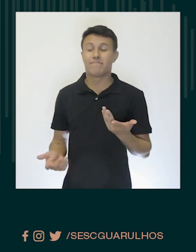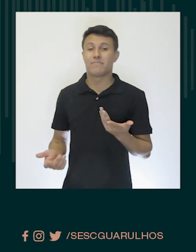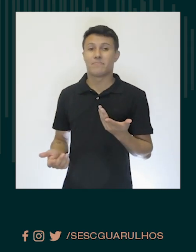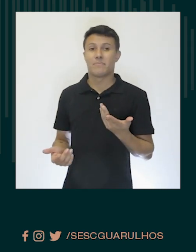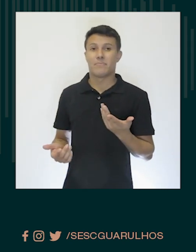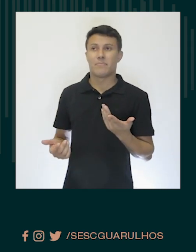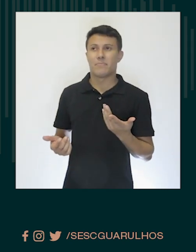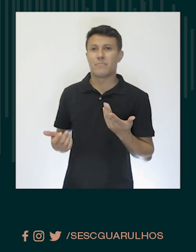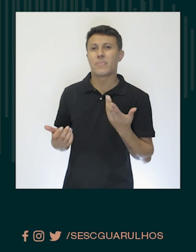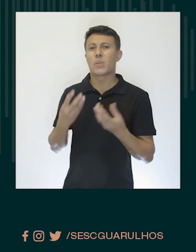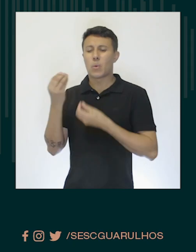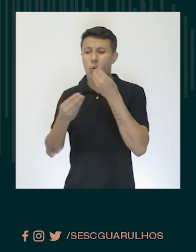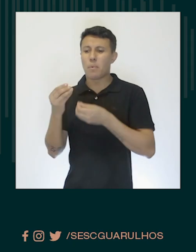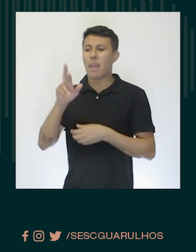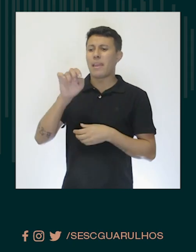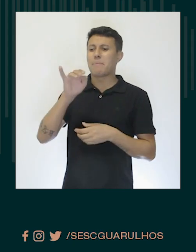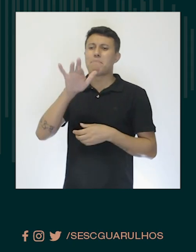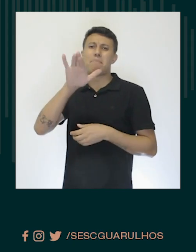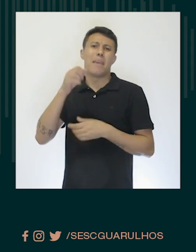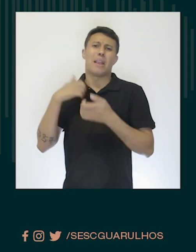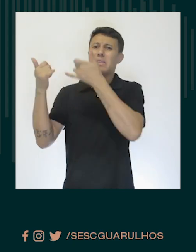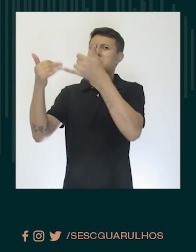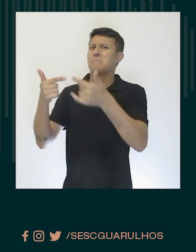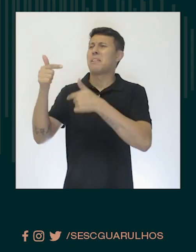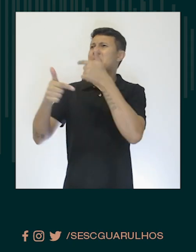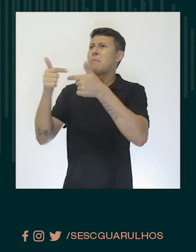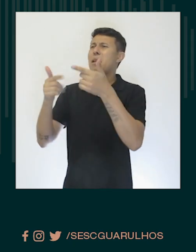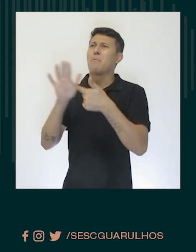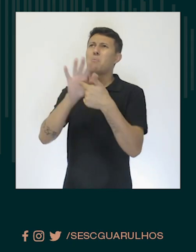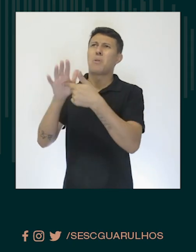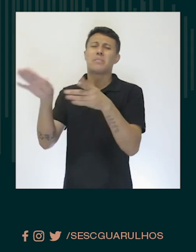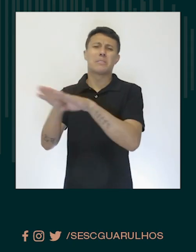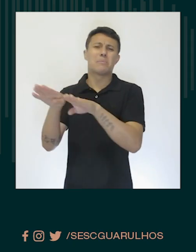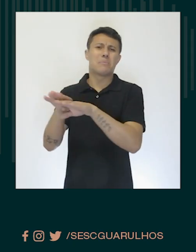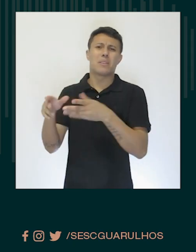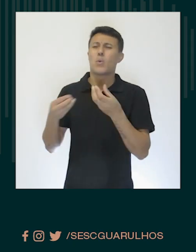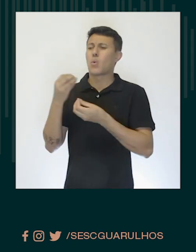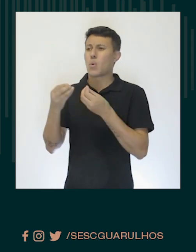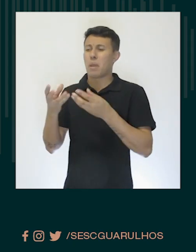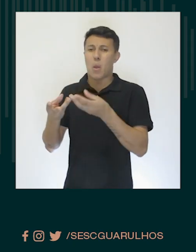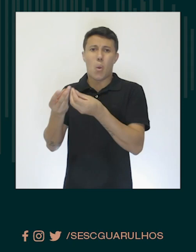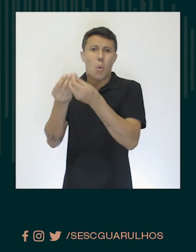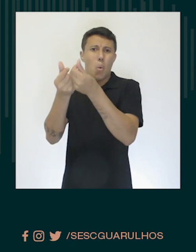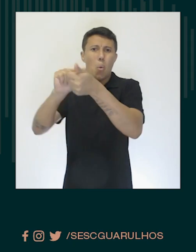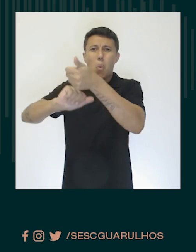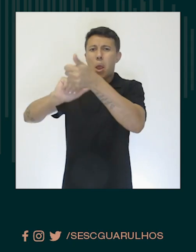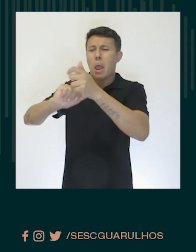a fotógrafa Maria Ribeiro, ela faz esse trabalho, que é uma fotografia que ela não vem com a máxima qualidade que viria com uma câmera, uma qualidade para uso